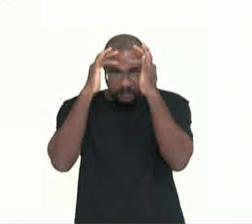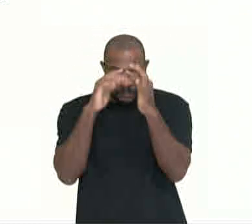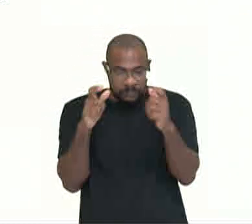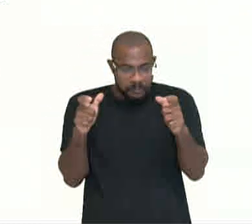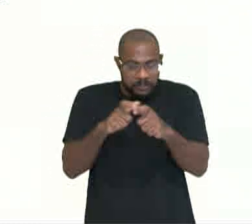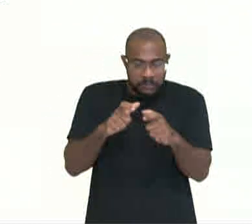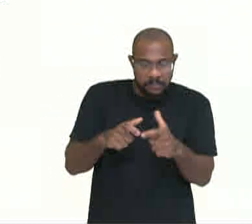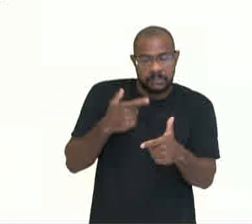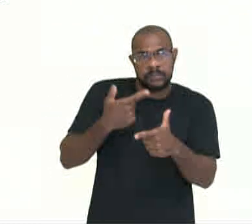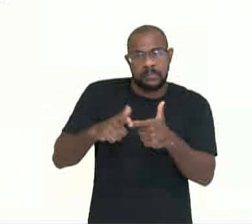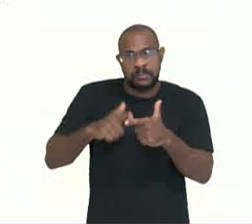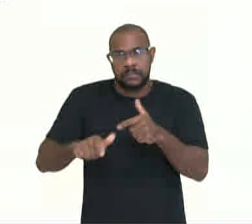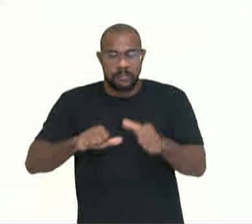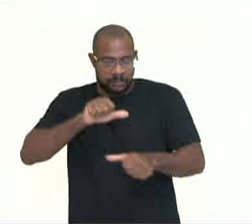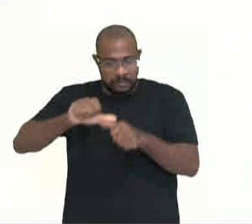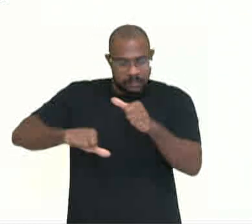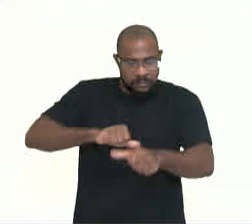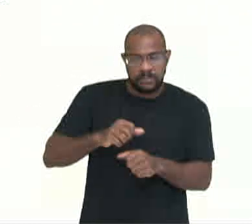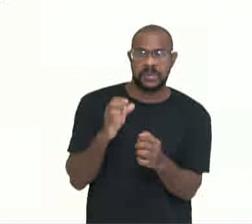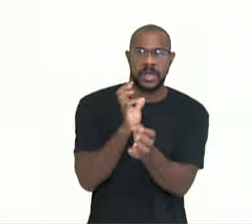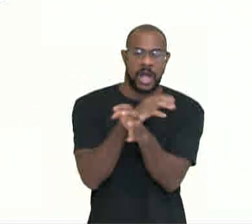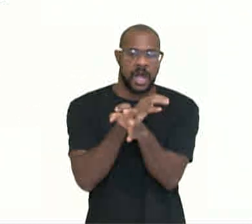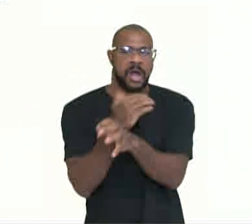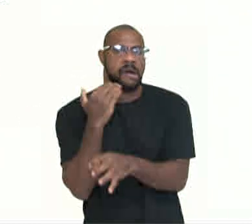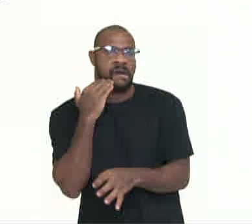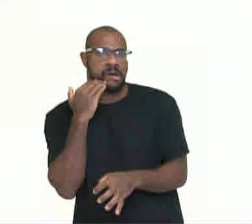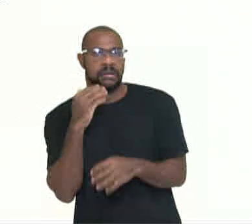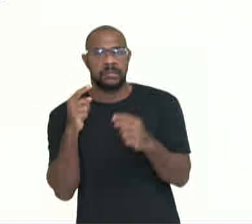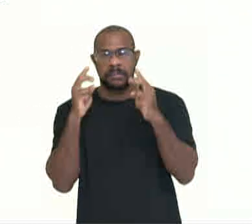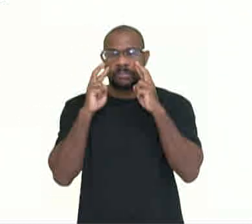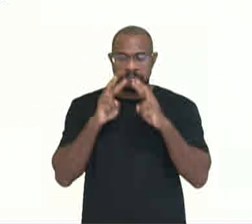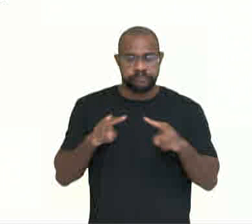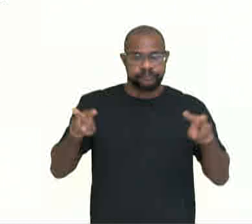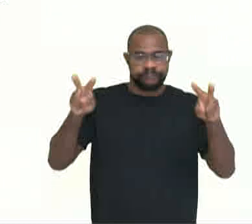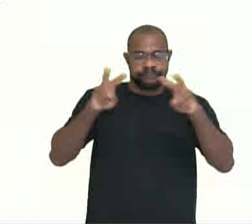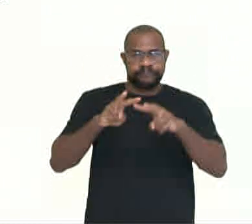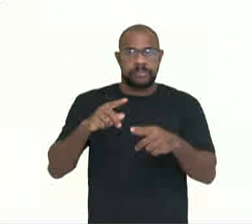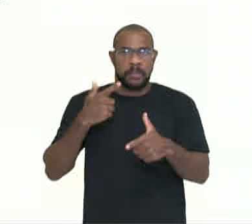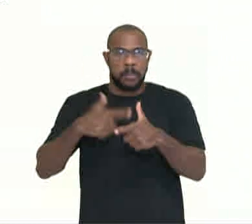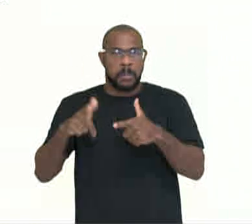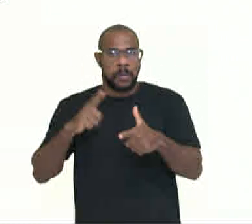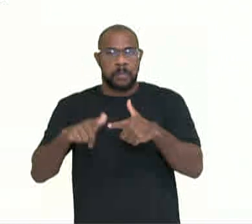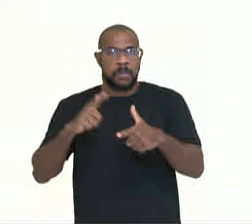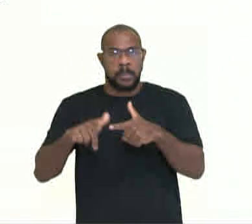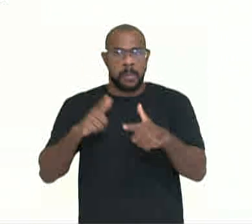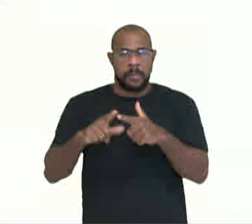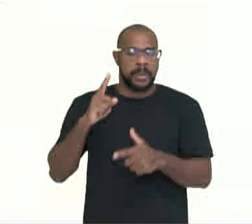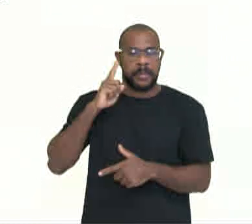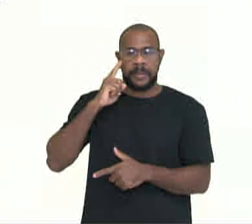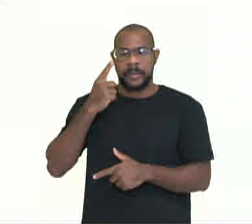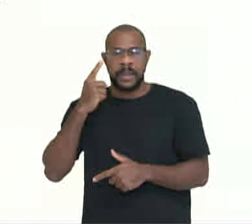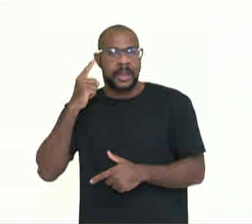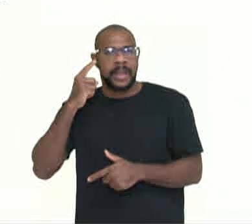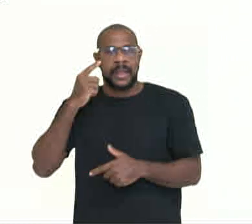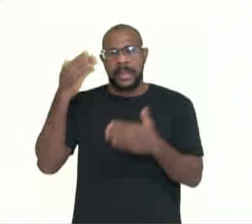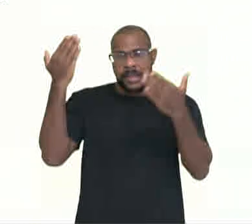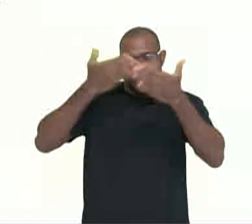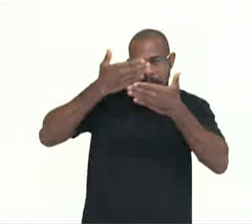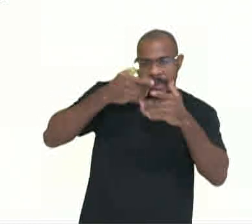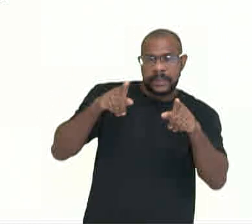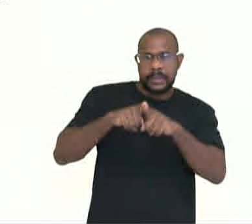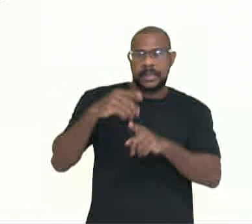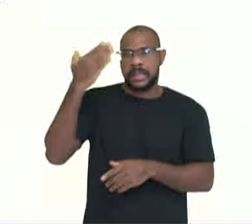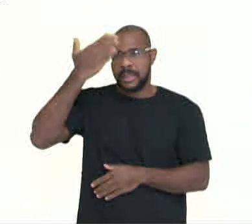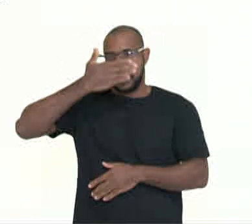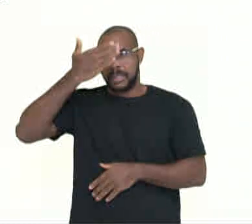cerebrais, alterações esqueléticas, deficiência auditiva e visual. Esses são alguns dos prejuízos que o vírus Zika pode provocar em